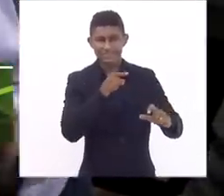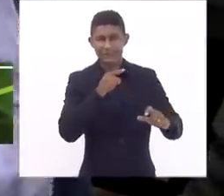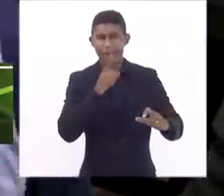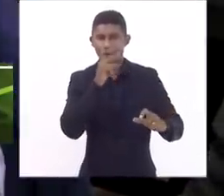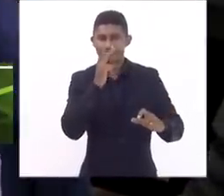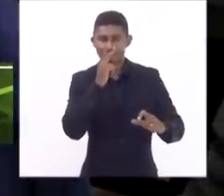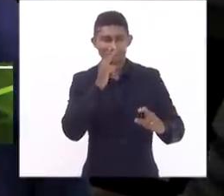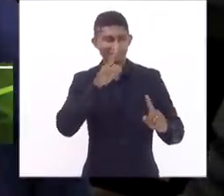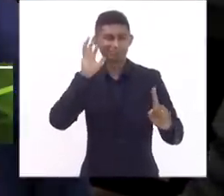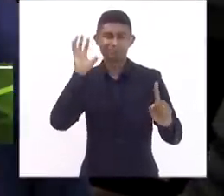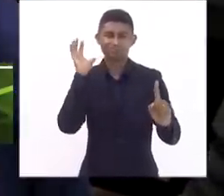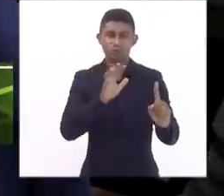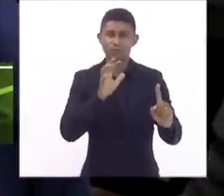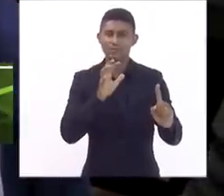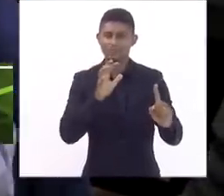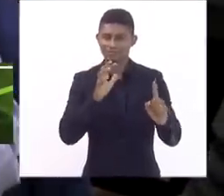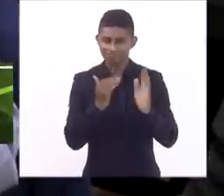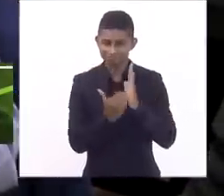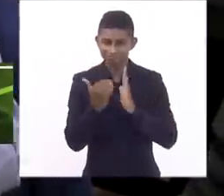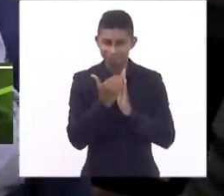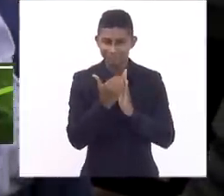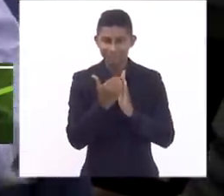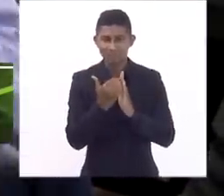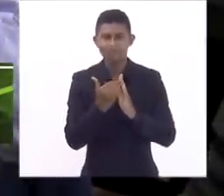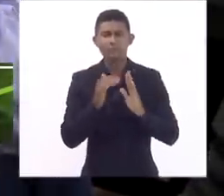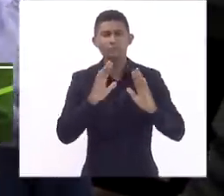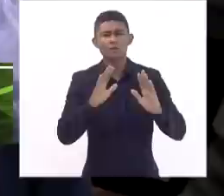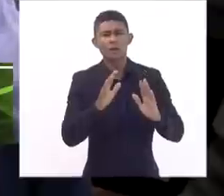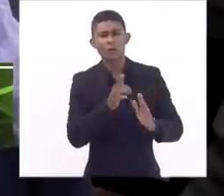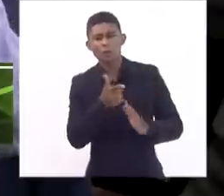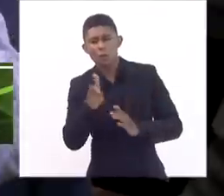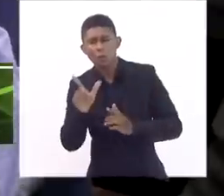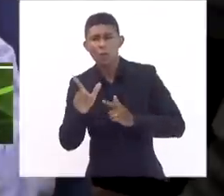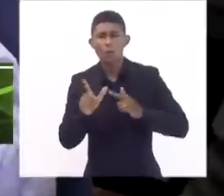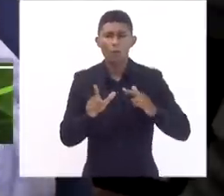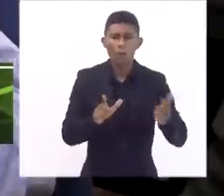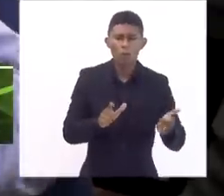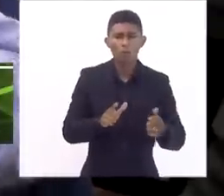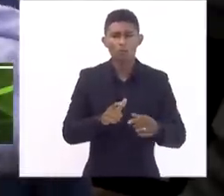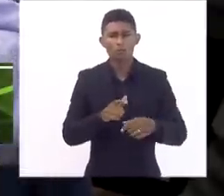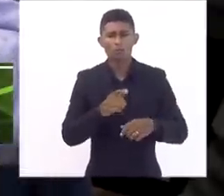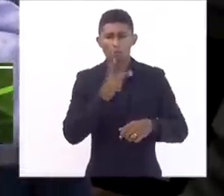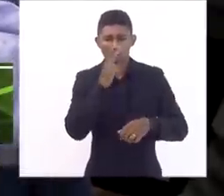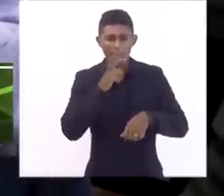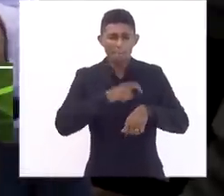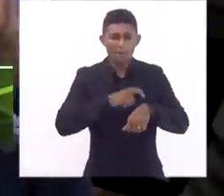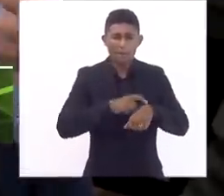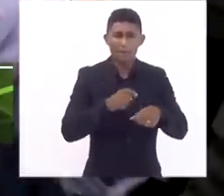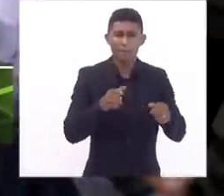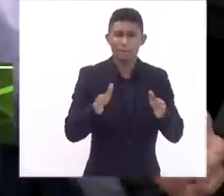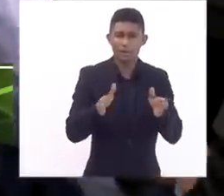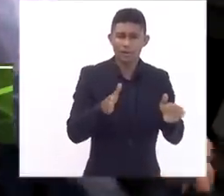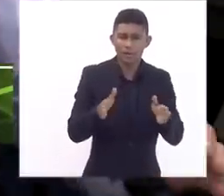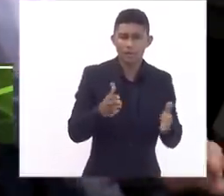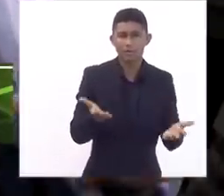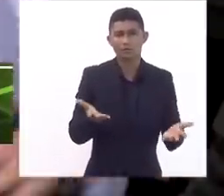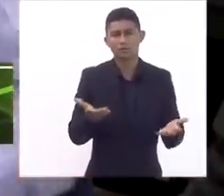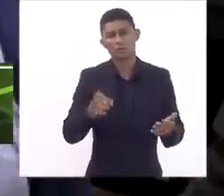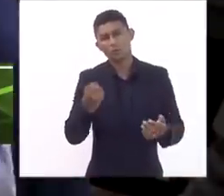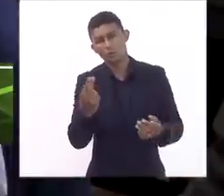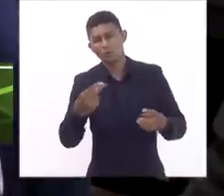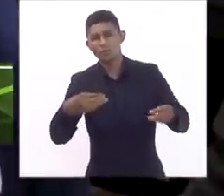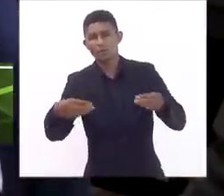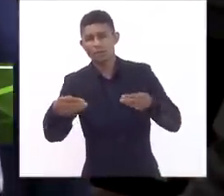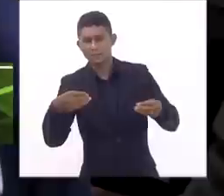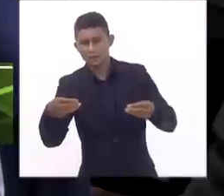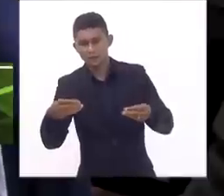espanto, mas os outros, que é mais o período de consulta e uma possível flexibilização,